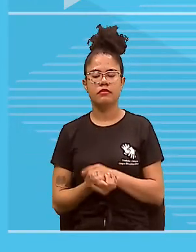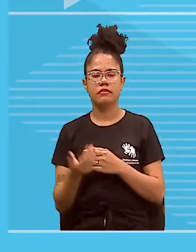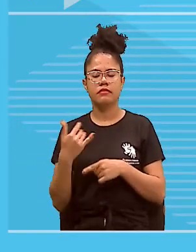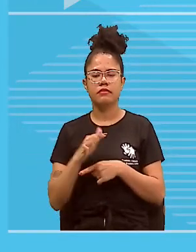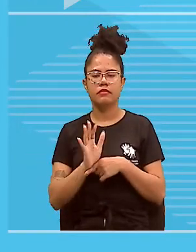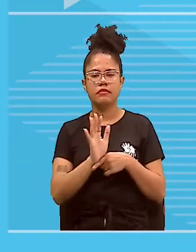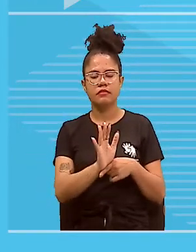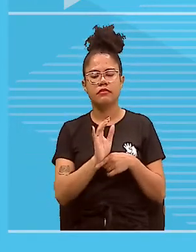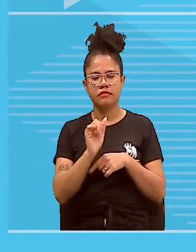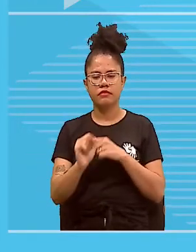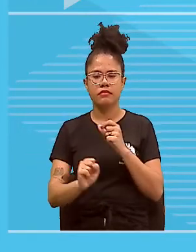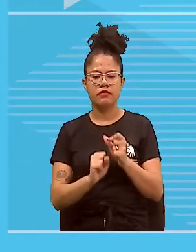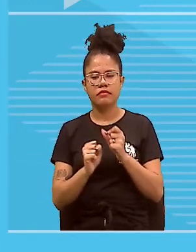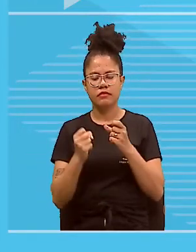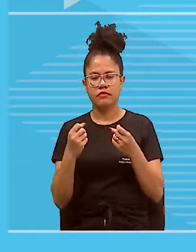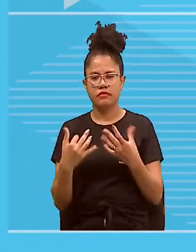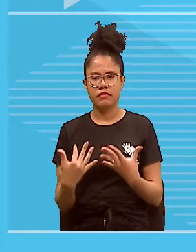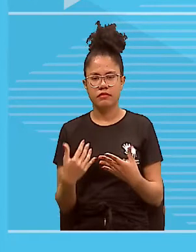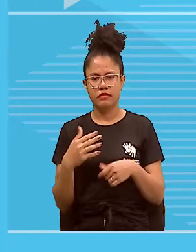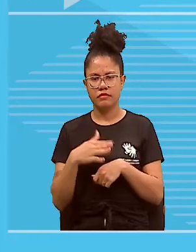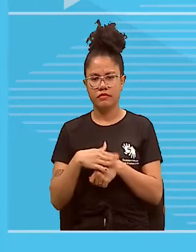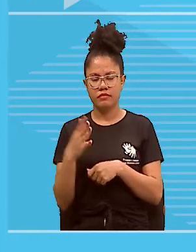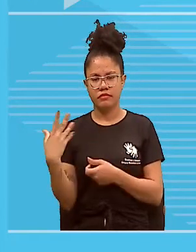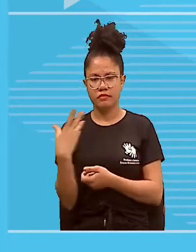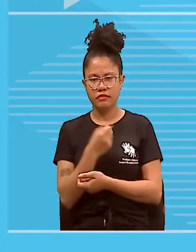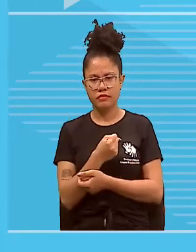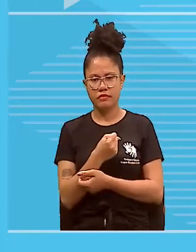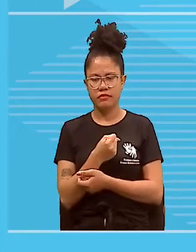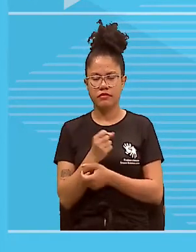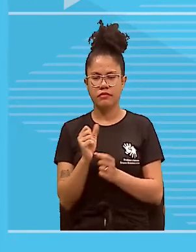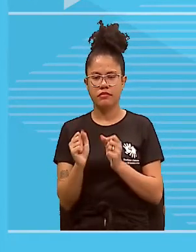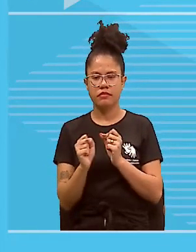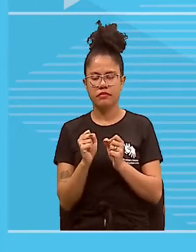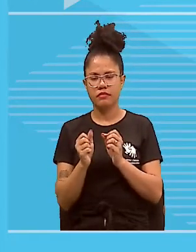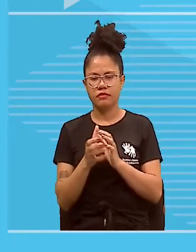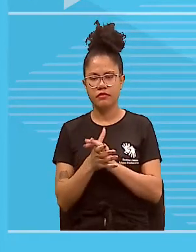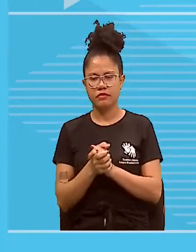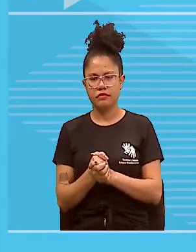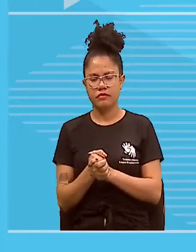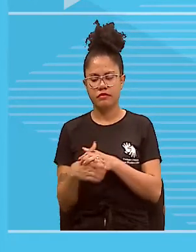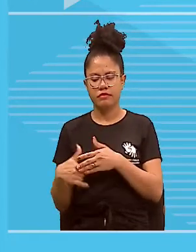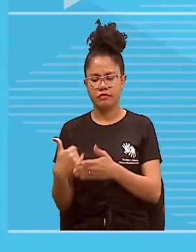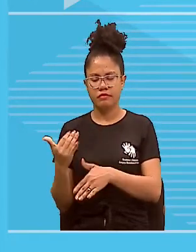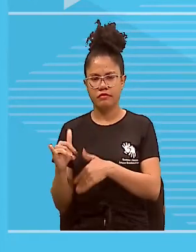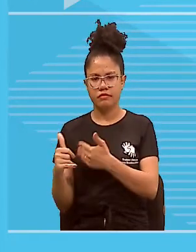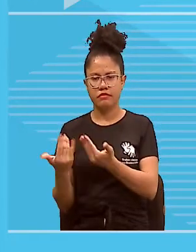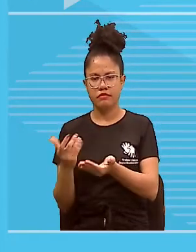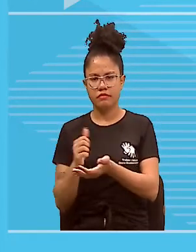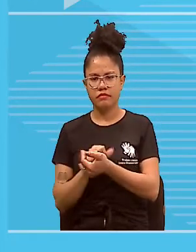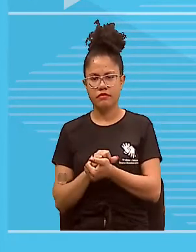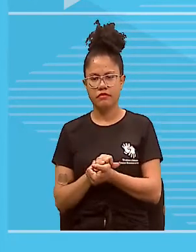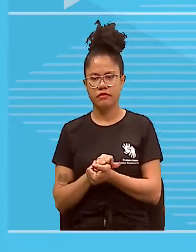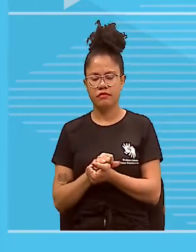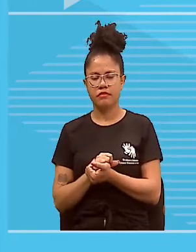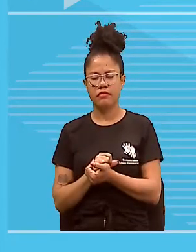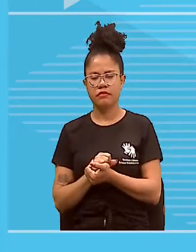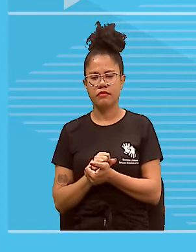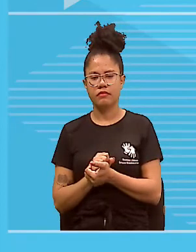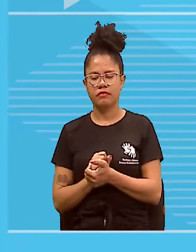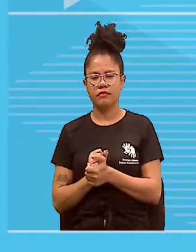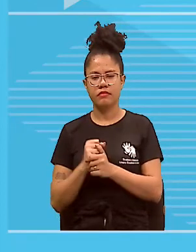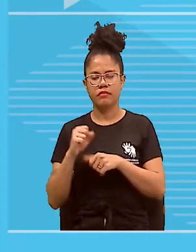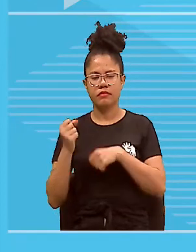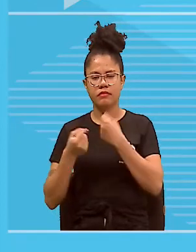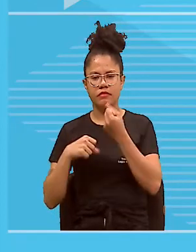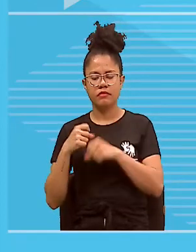a vamos dizer assim acelerar o processo de ruína das nossas fábricas de fiação em tecidos